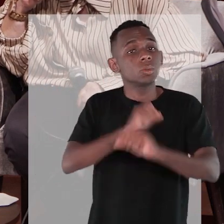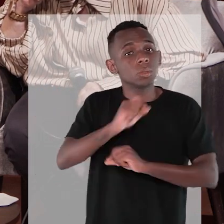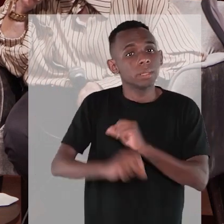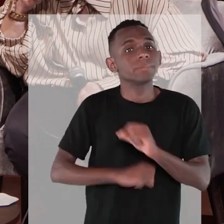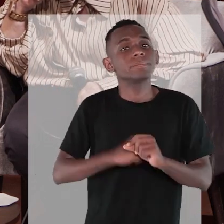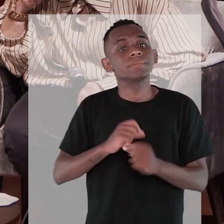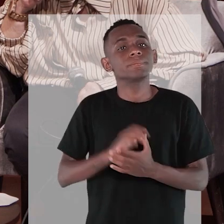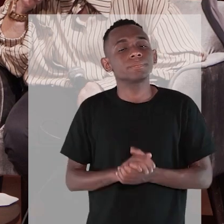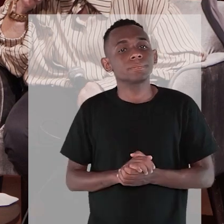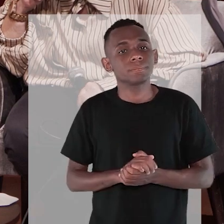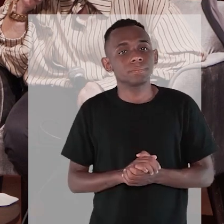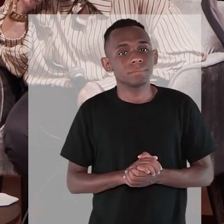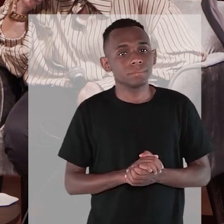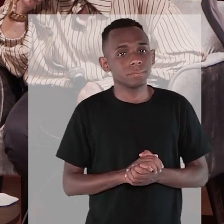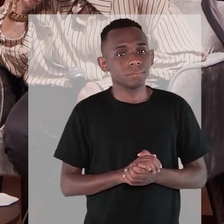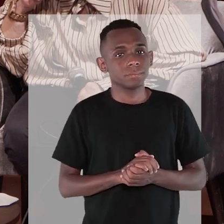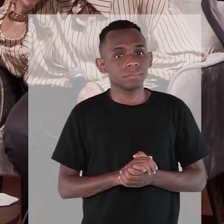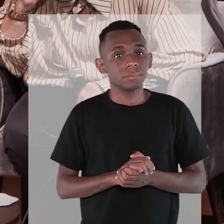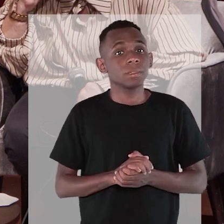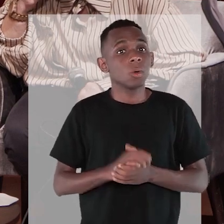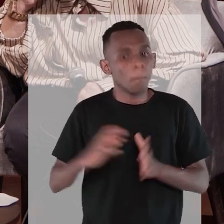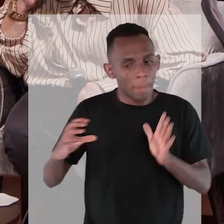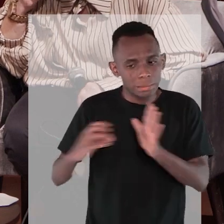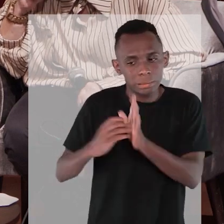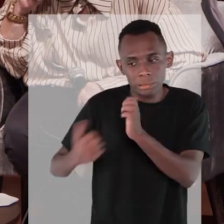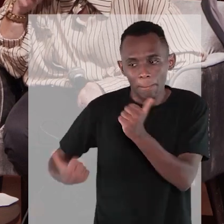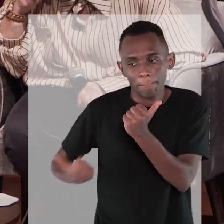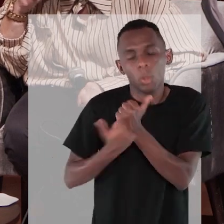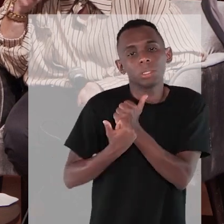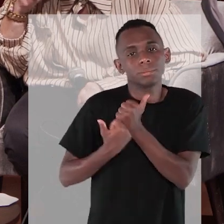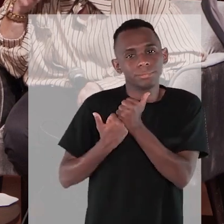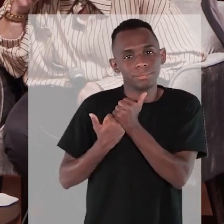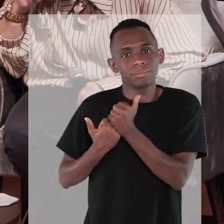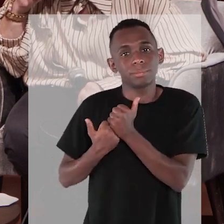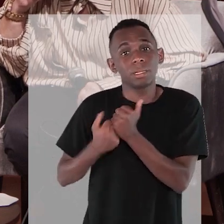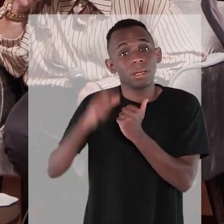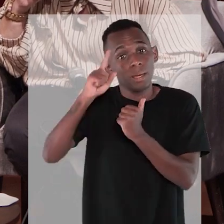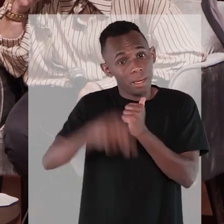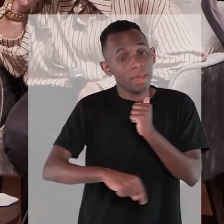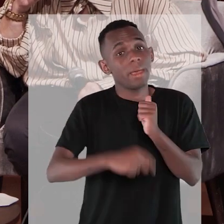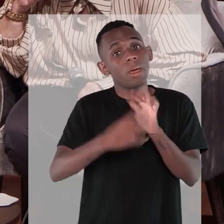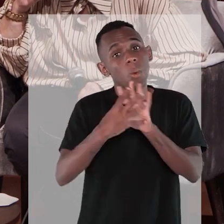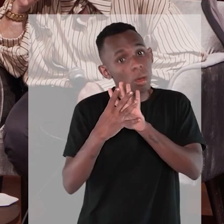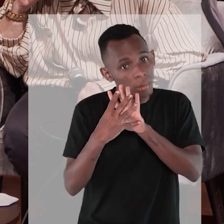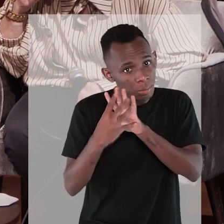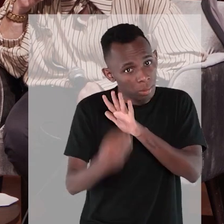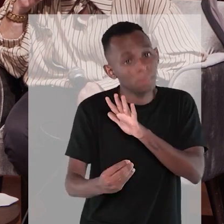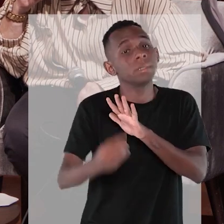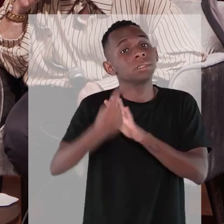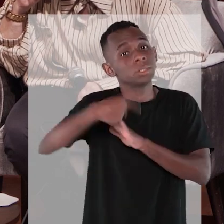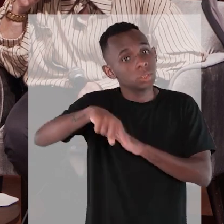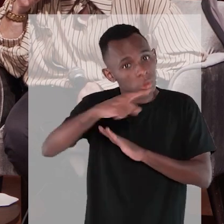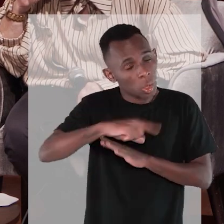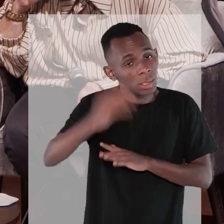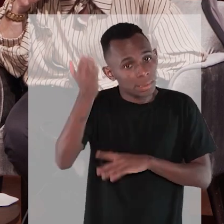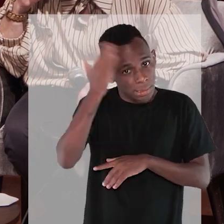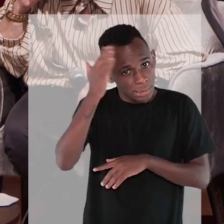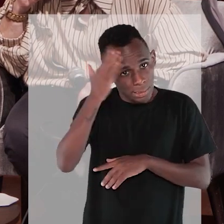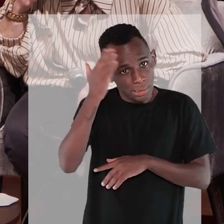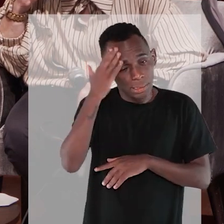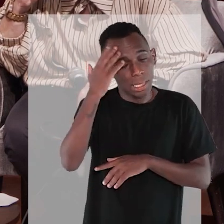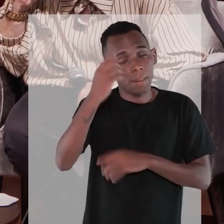que é o partido. Quer dizer, esse é o modelo que nós dispomos para pensar